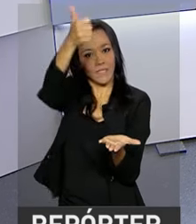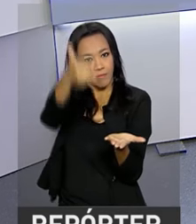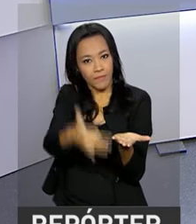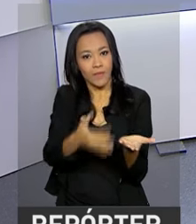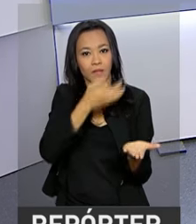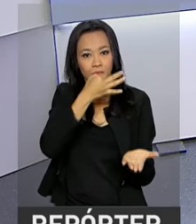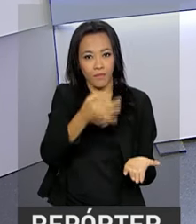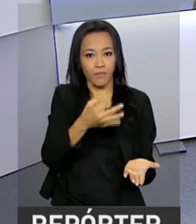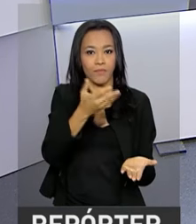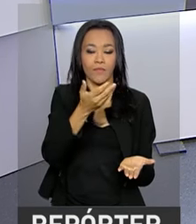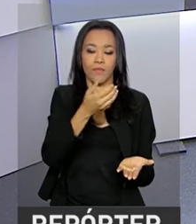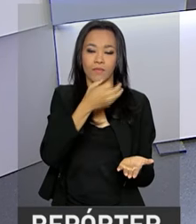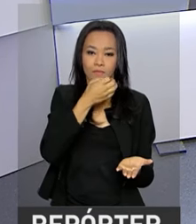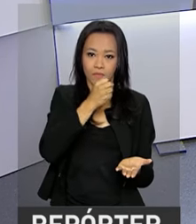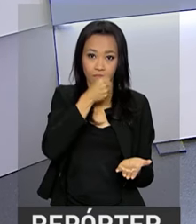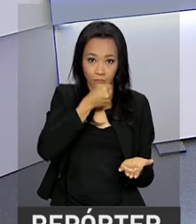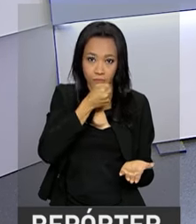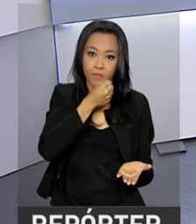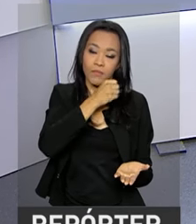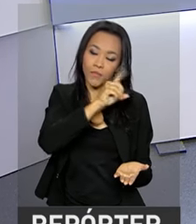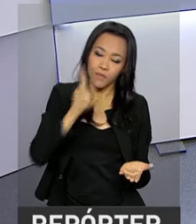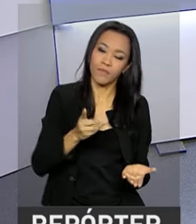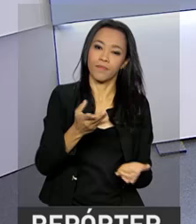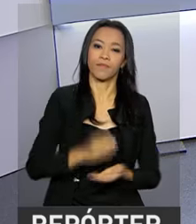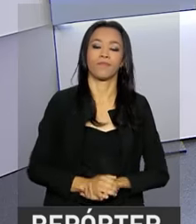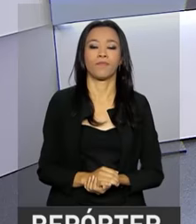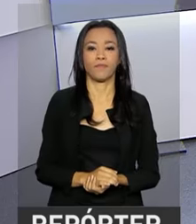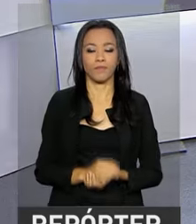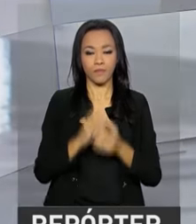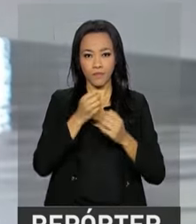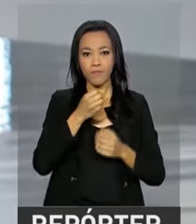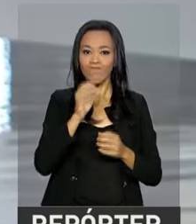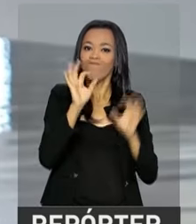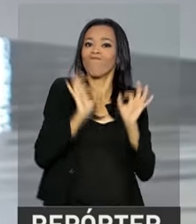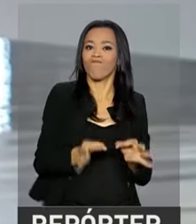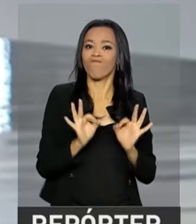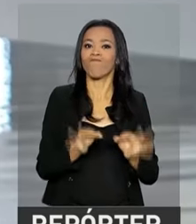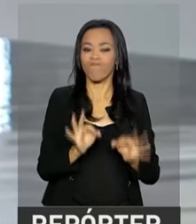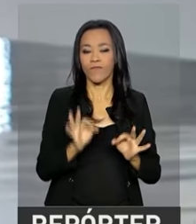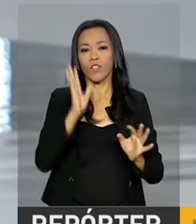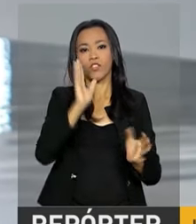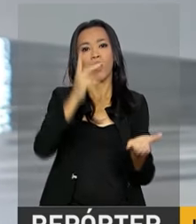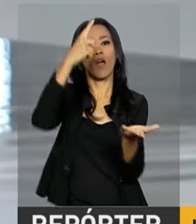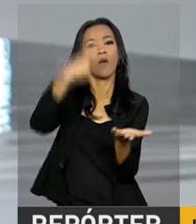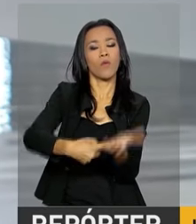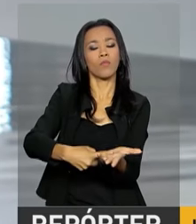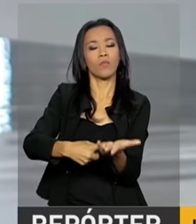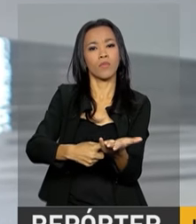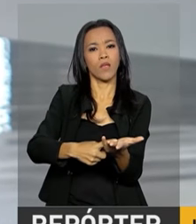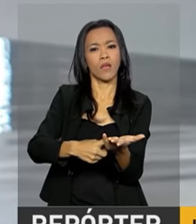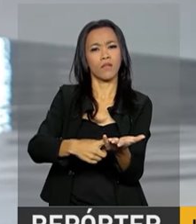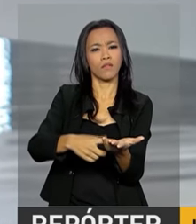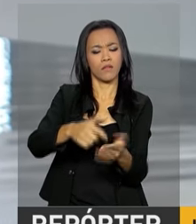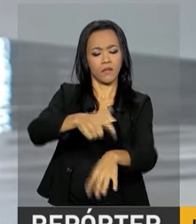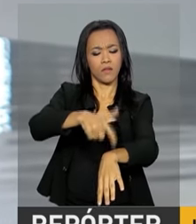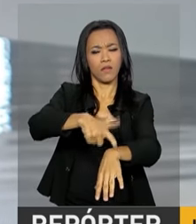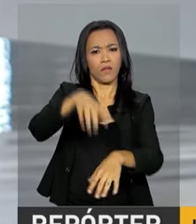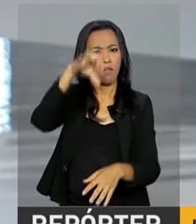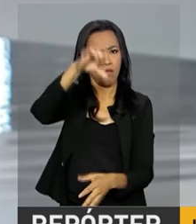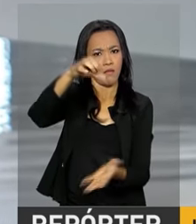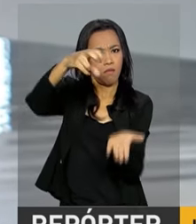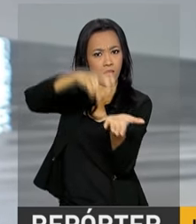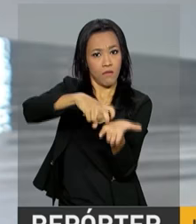joão o dia todo é isso mesmo está marcada só trabalhará agora para as 9 horas da manhã